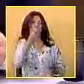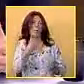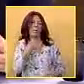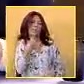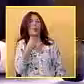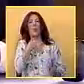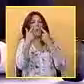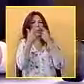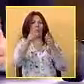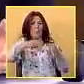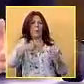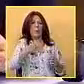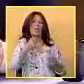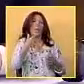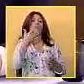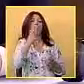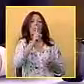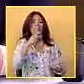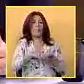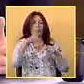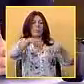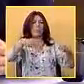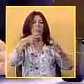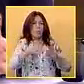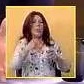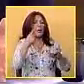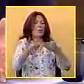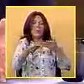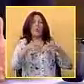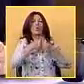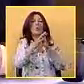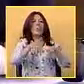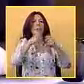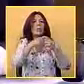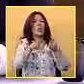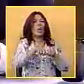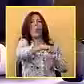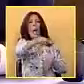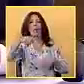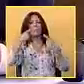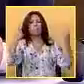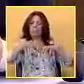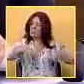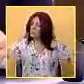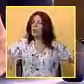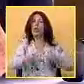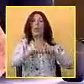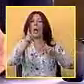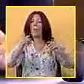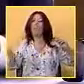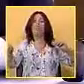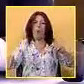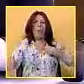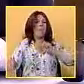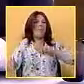e uma visão e há factos. E os factos dizem que nem todos os partidos têm tido a mesma voz dos outros. Logo, nem todos os partidos